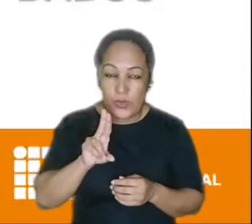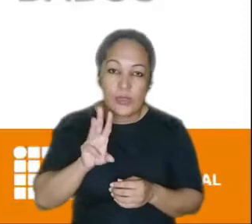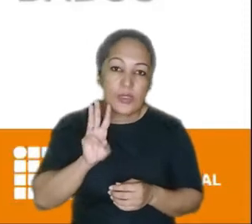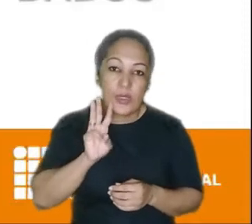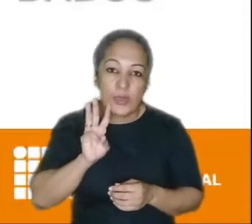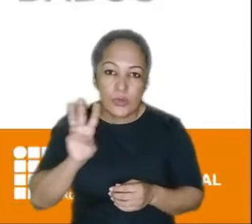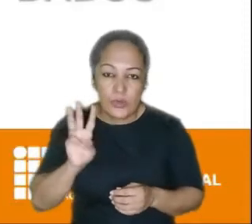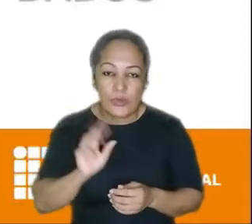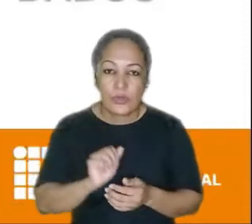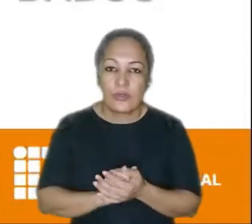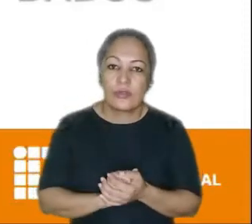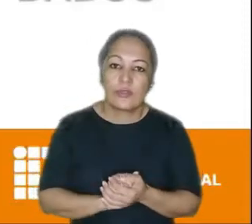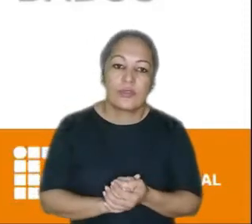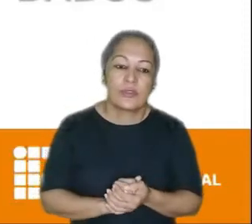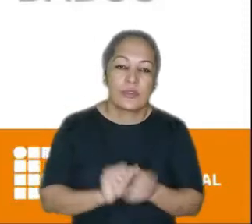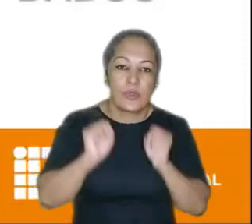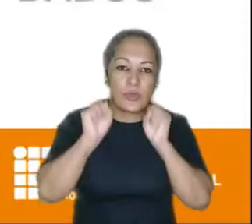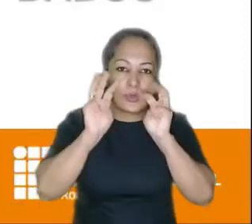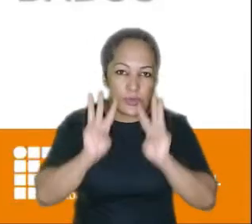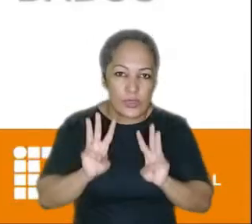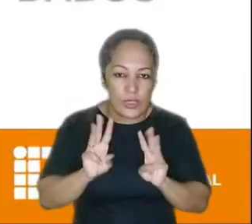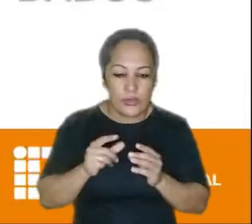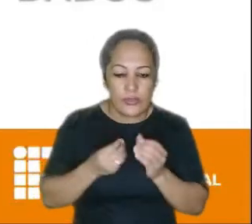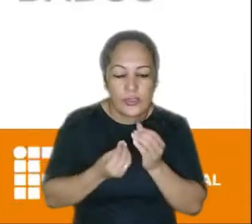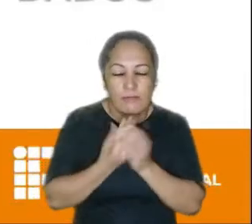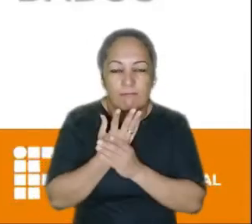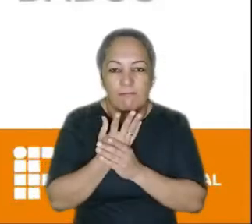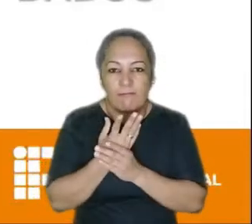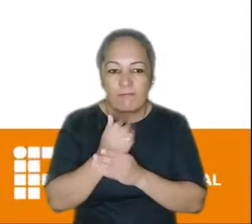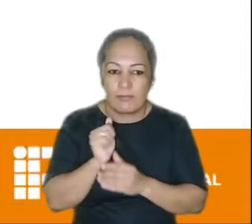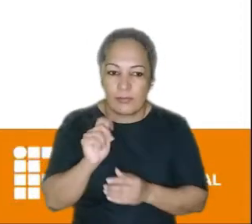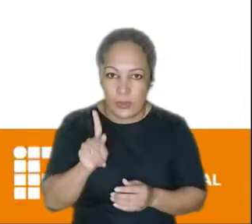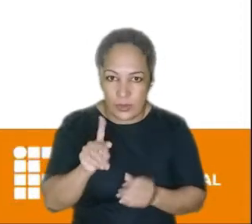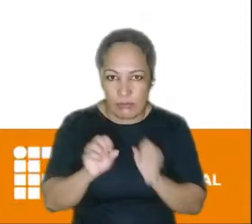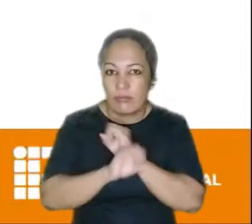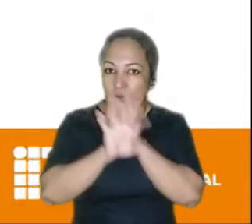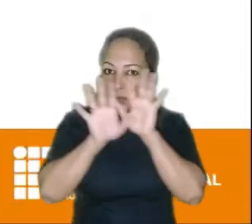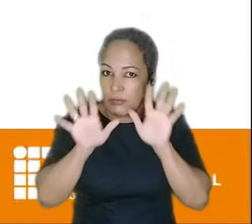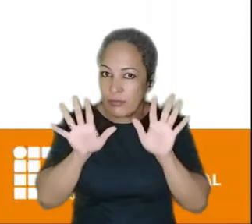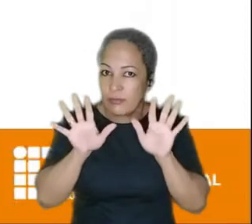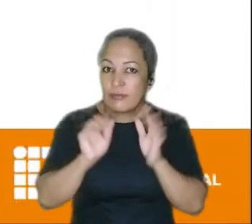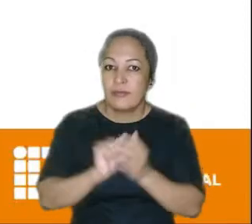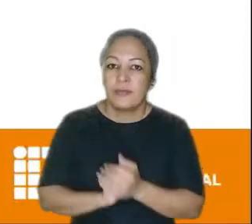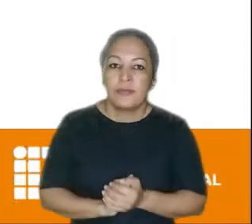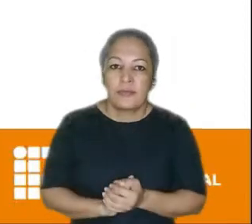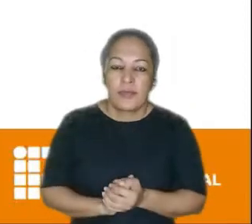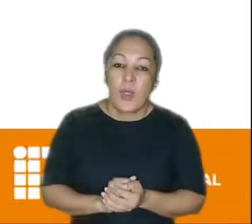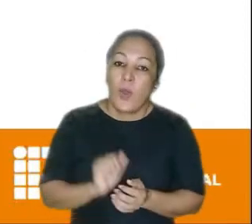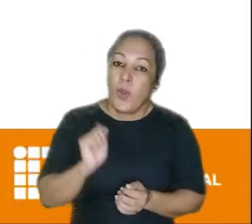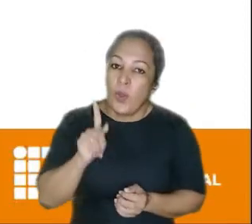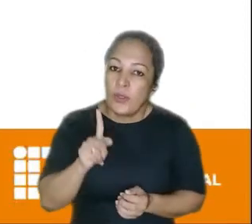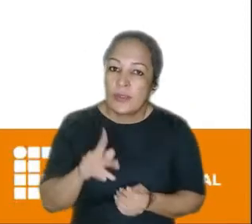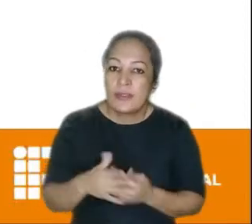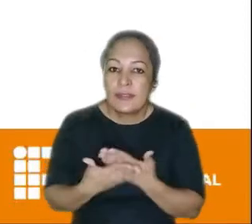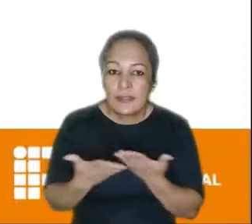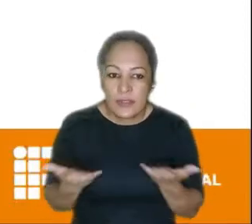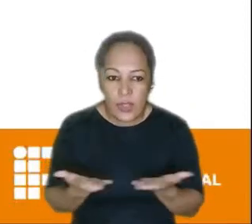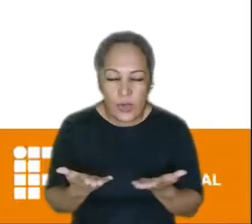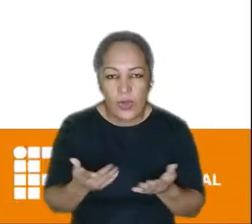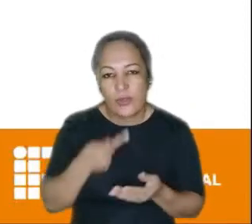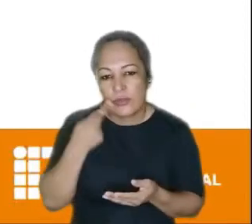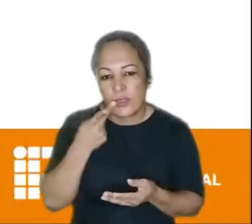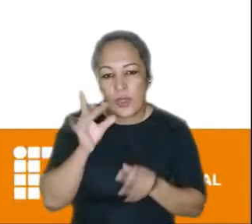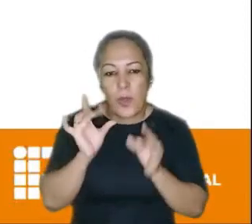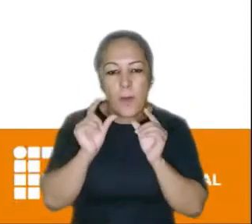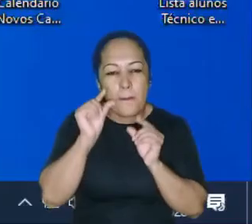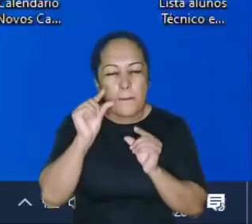que foi construído com um determinado SGBD. Está claro isso? Beleza, galera. Vamos então falar um pouquinho vamos mostrar aqui um